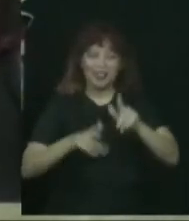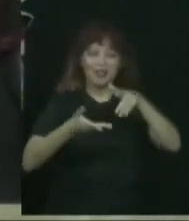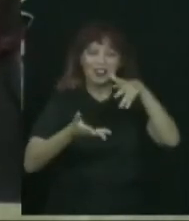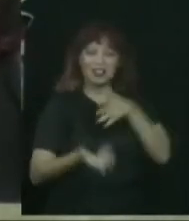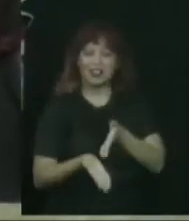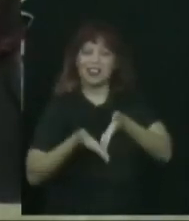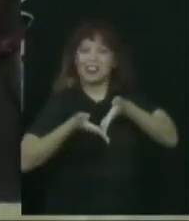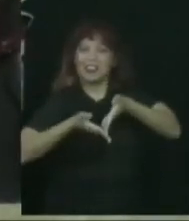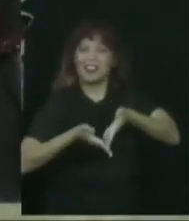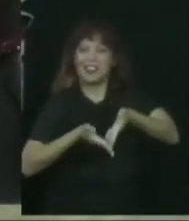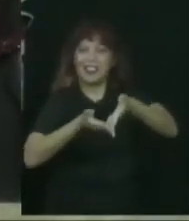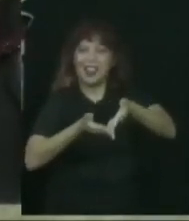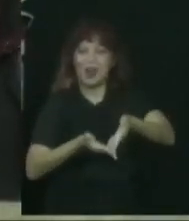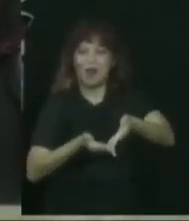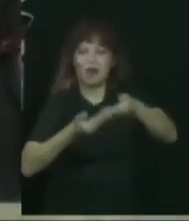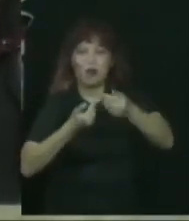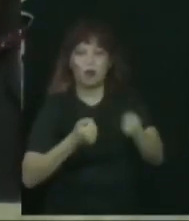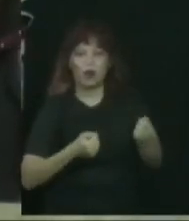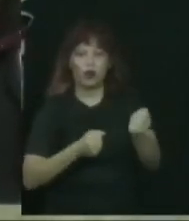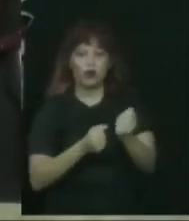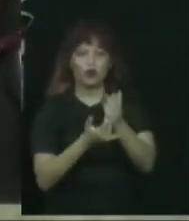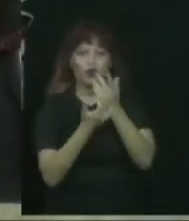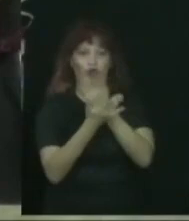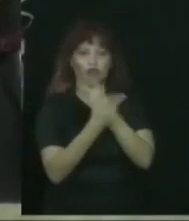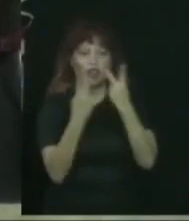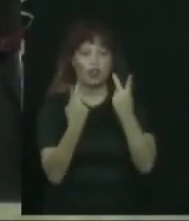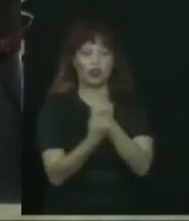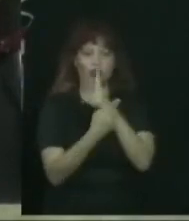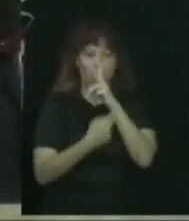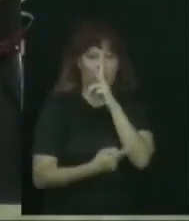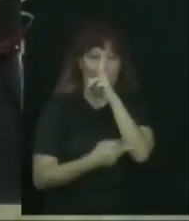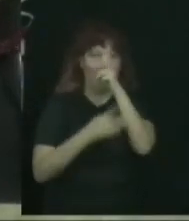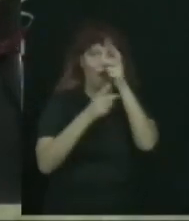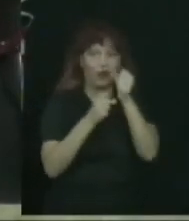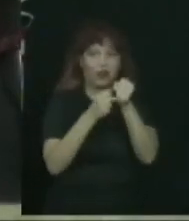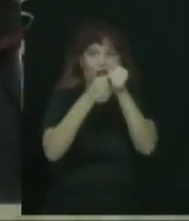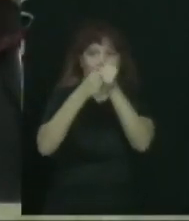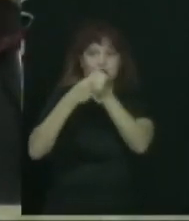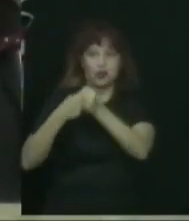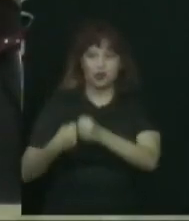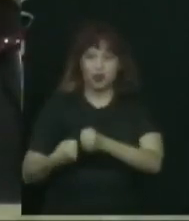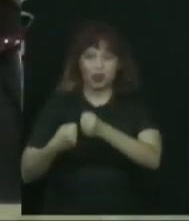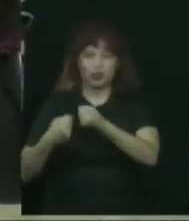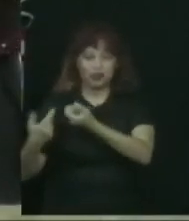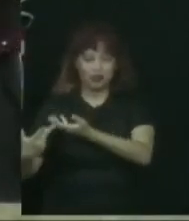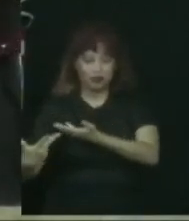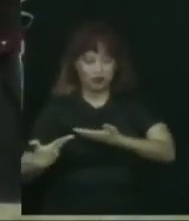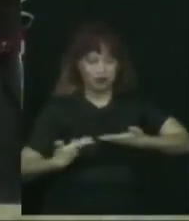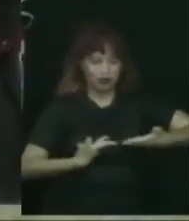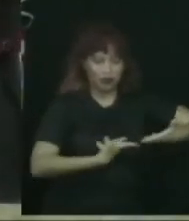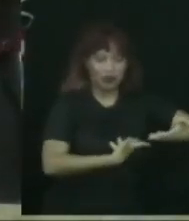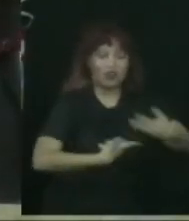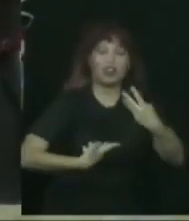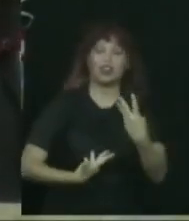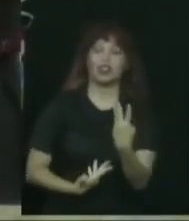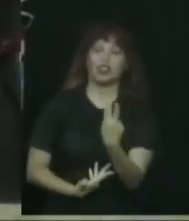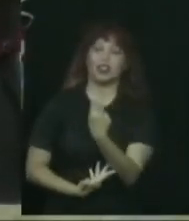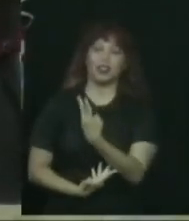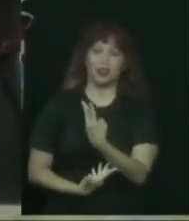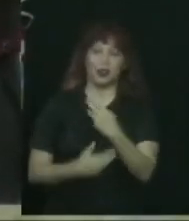soprada pelos ventos mais fortes que Já trouxeram Trio para mesa diretora do STF 5